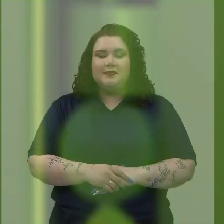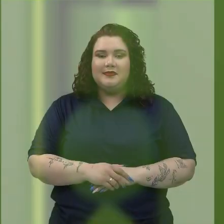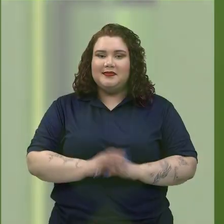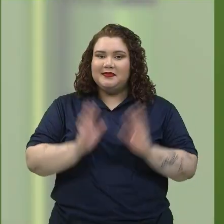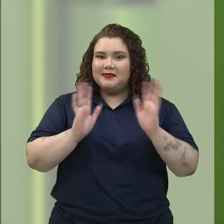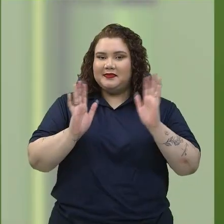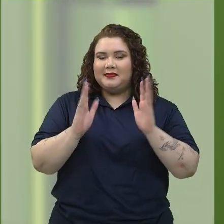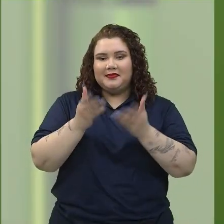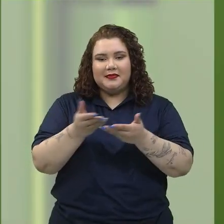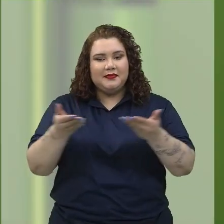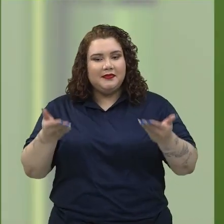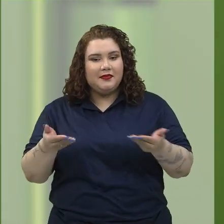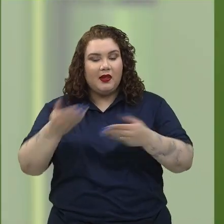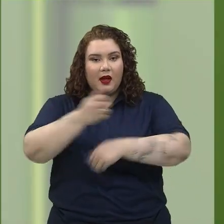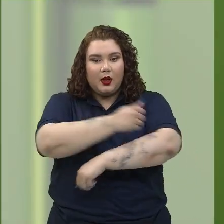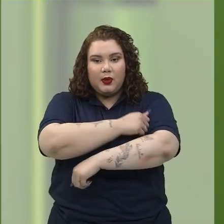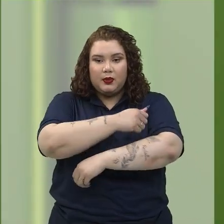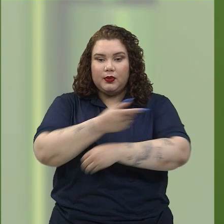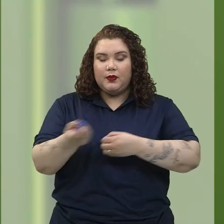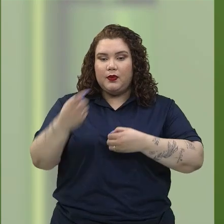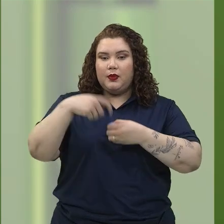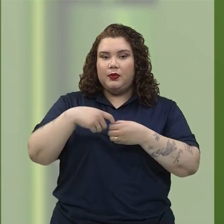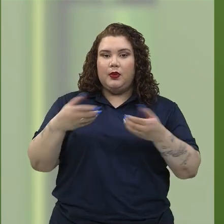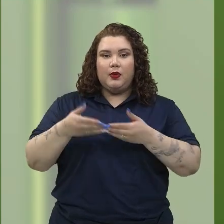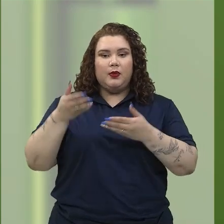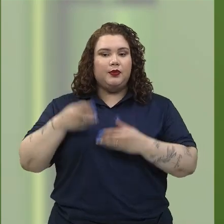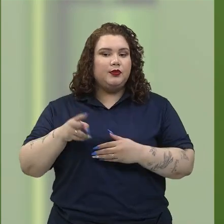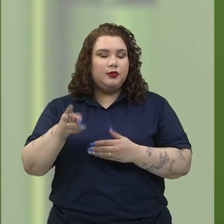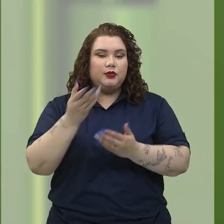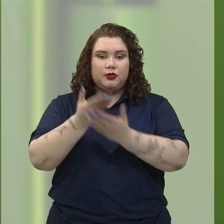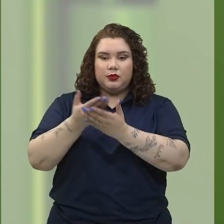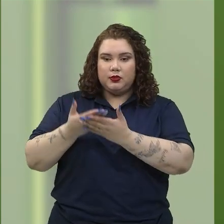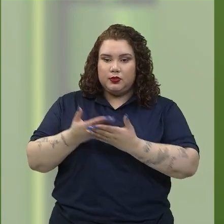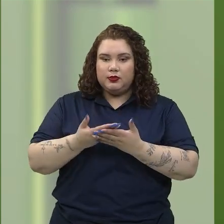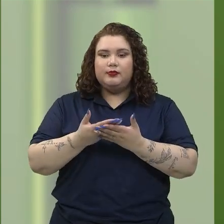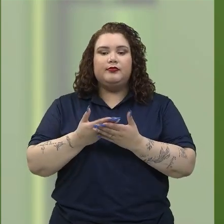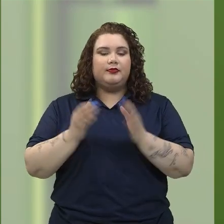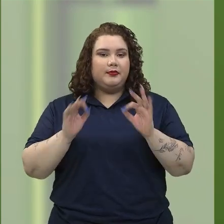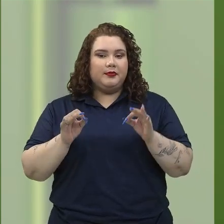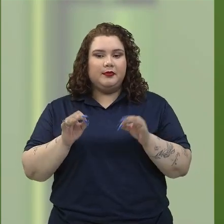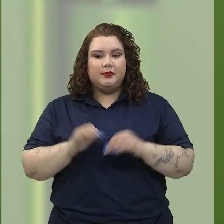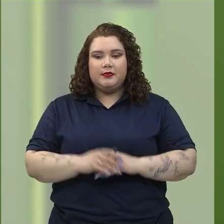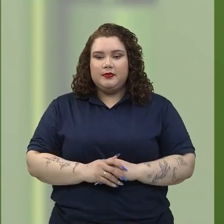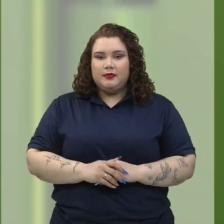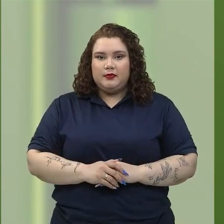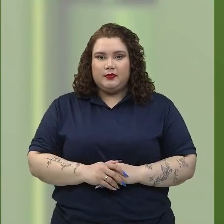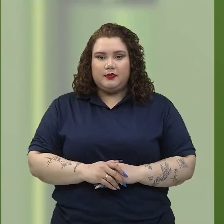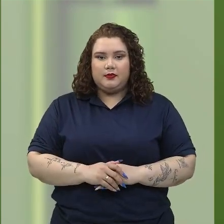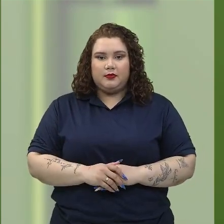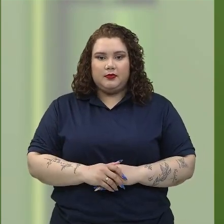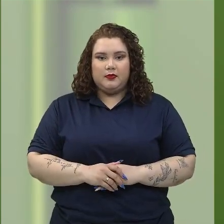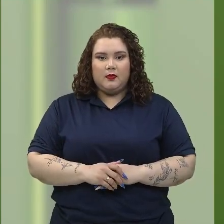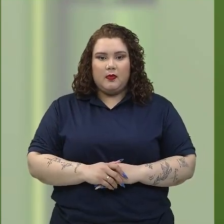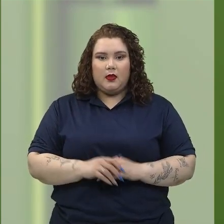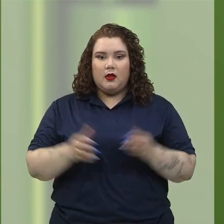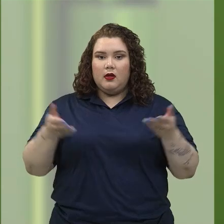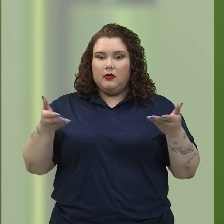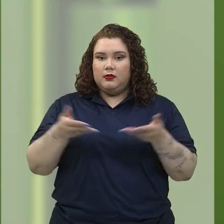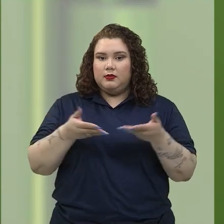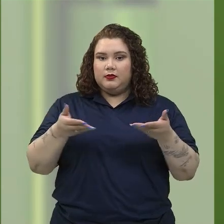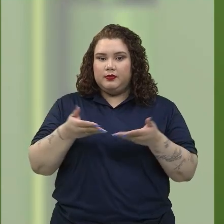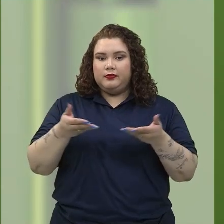Muito bem, queridos alunos, estamos de volta aqui para dar continuidade, então, nas nossas aulas de hoje. Vamos,